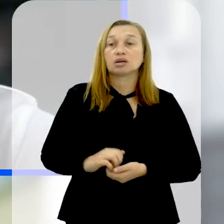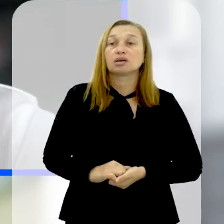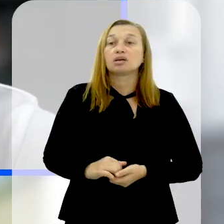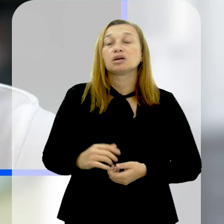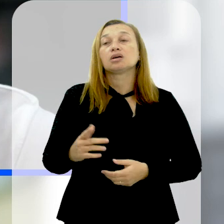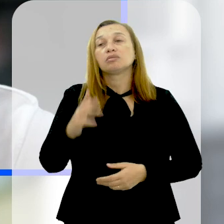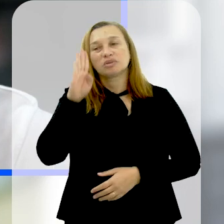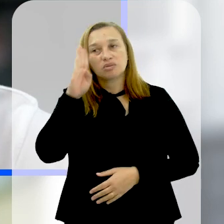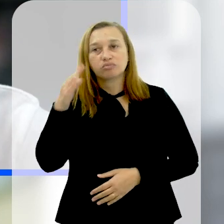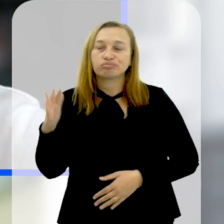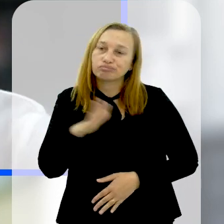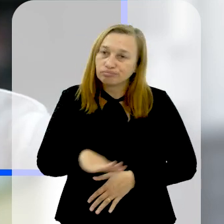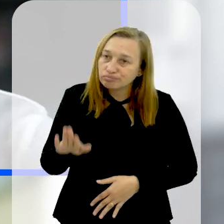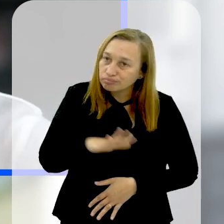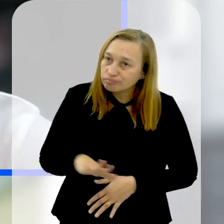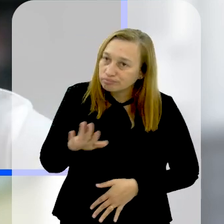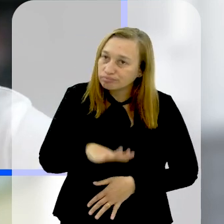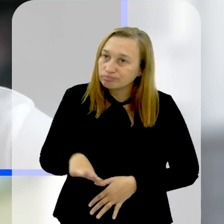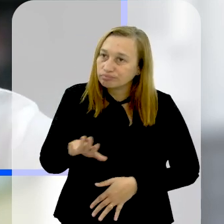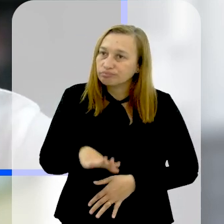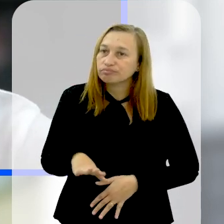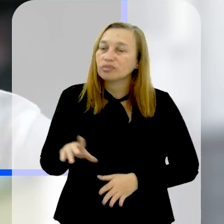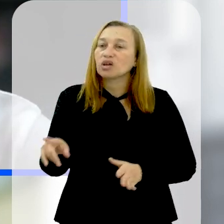importantíssimo, especialmente hoje para as crianças pequenas,